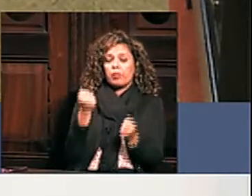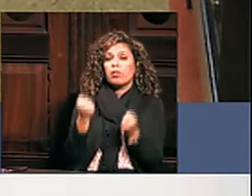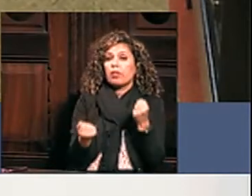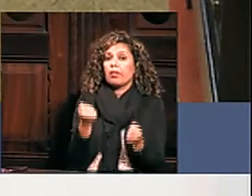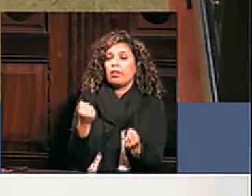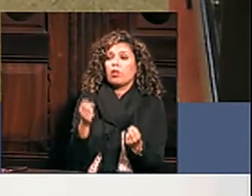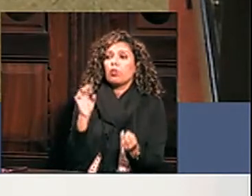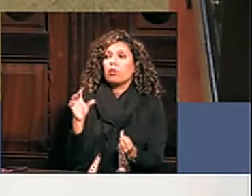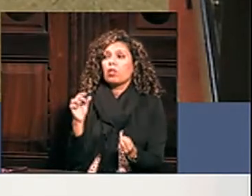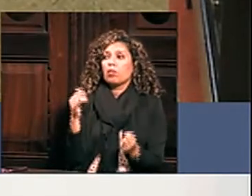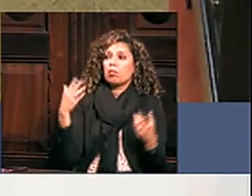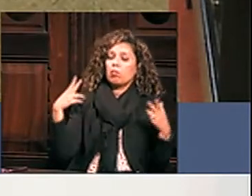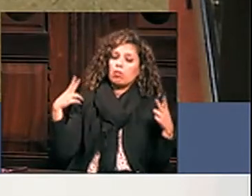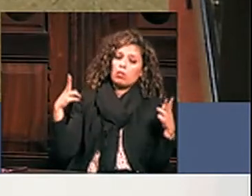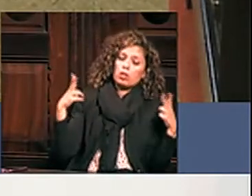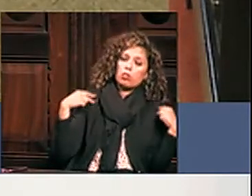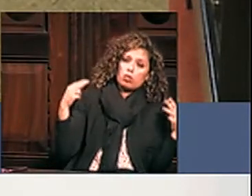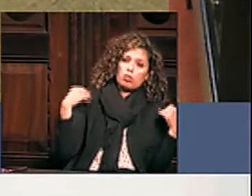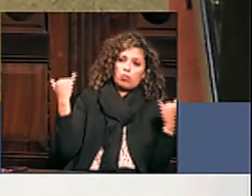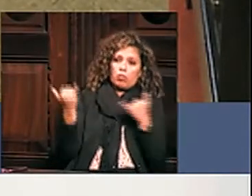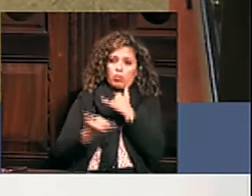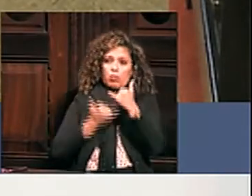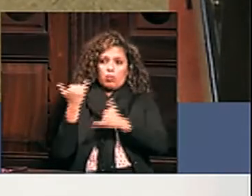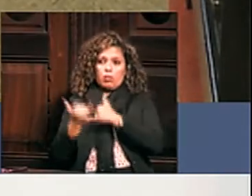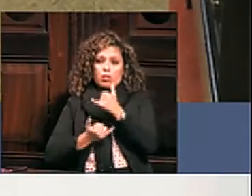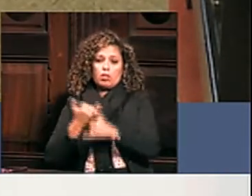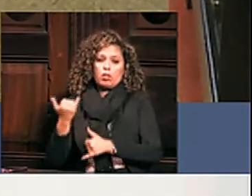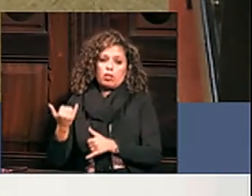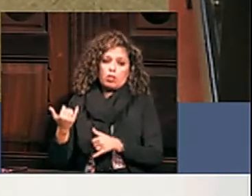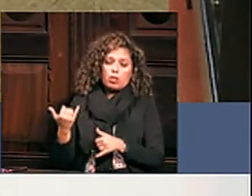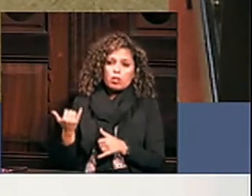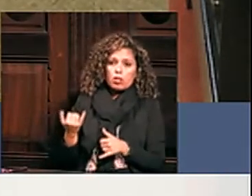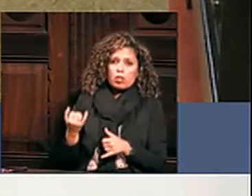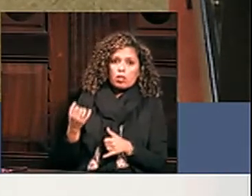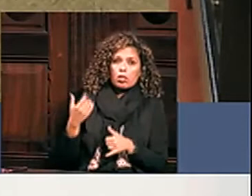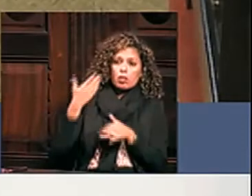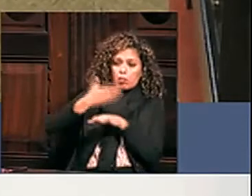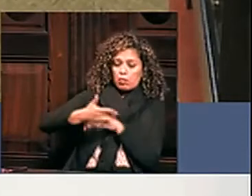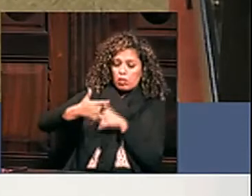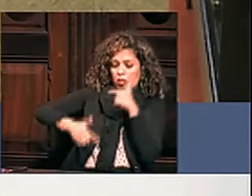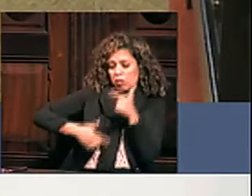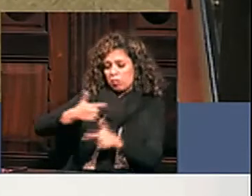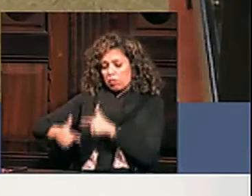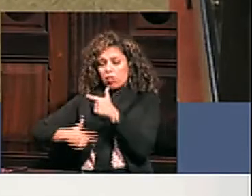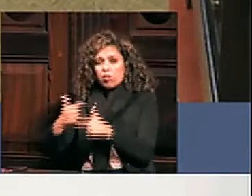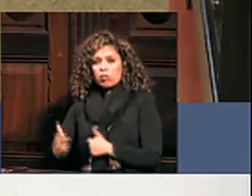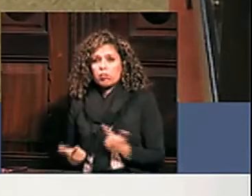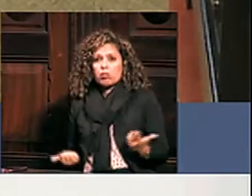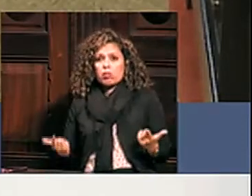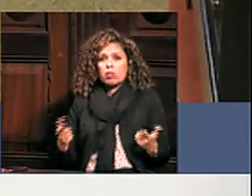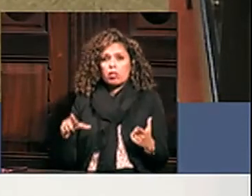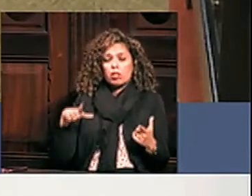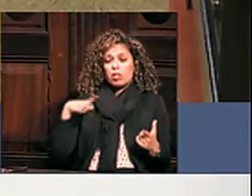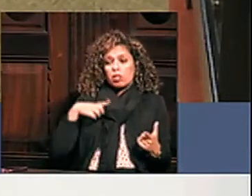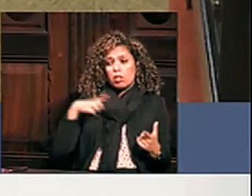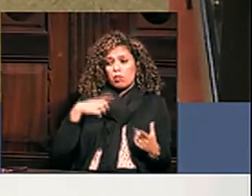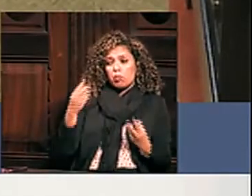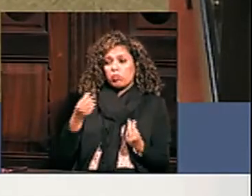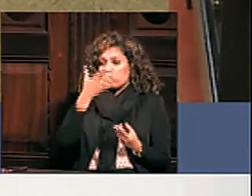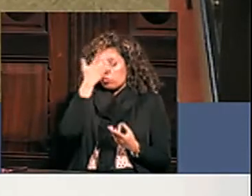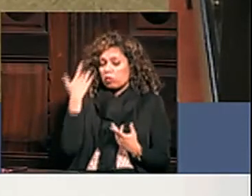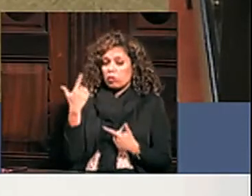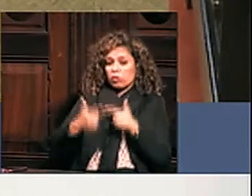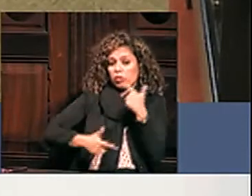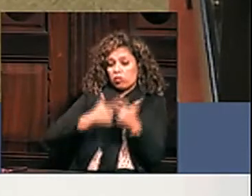trabalho de local fixo. Tem toda uma gama de prestadores de serviço